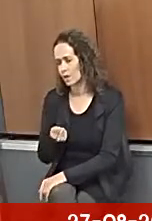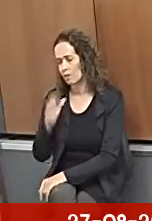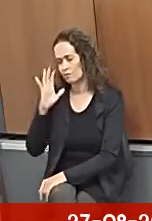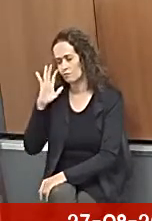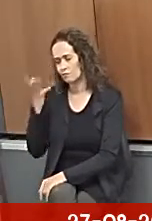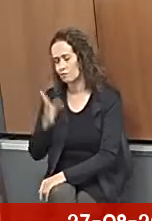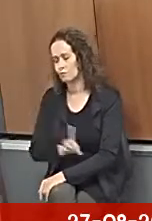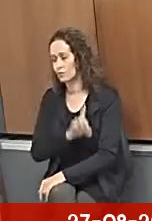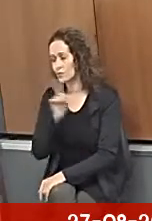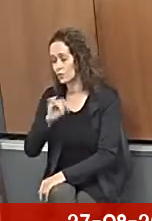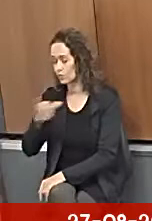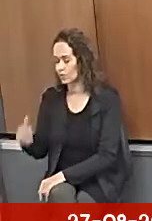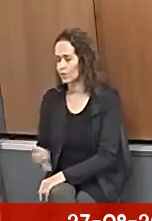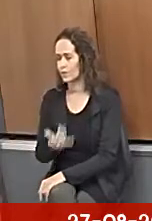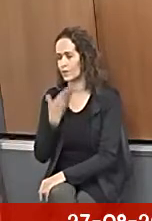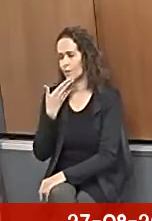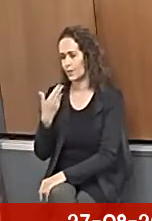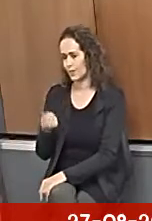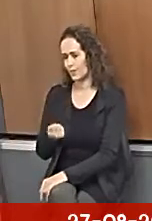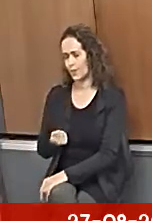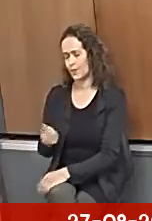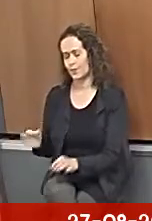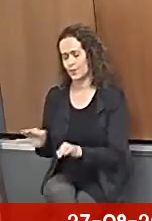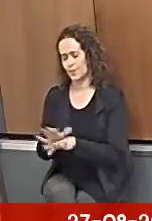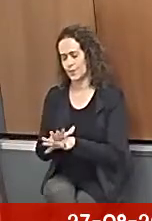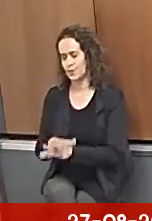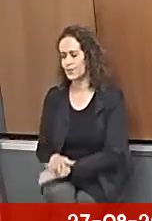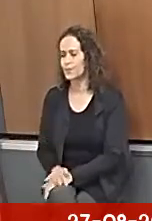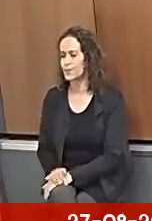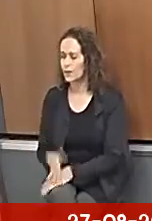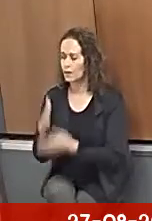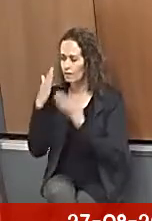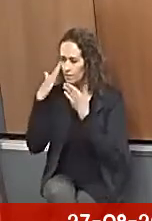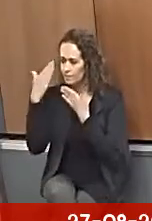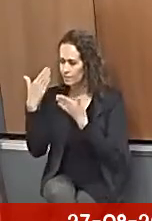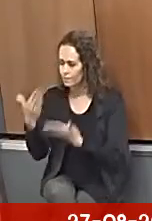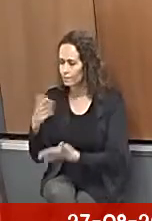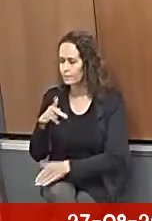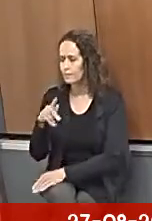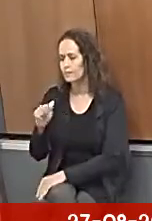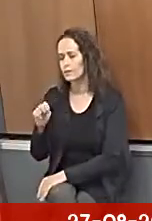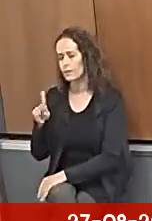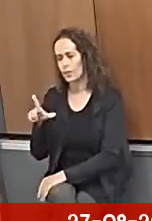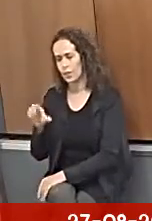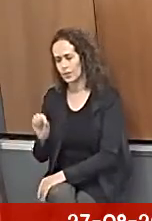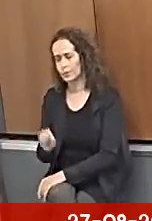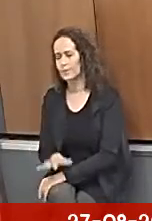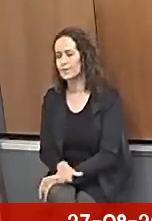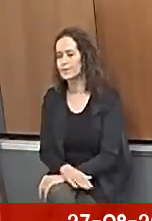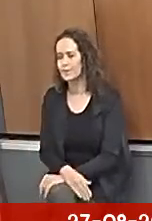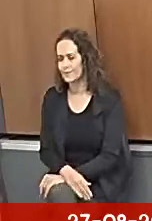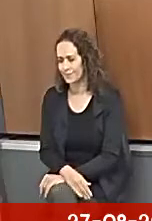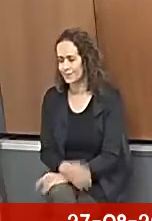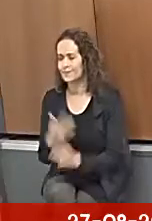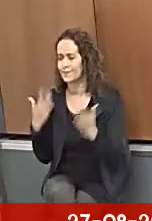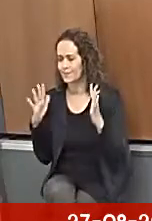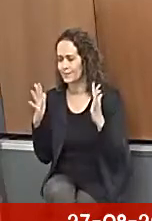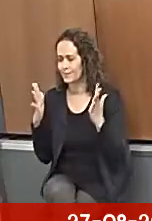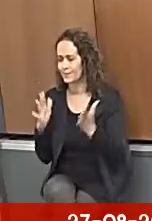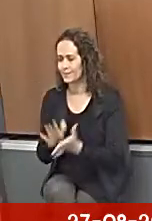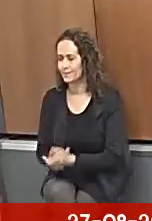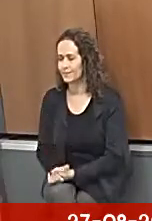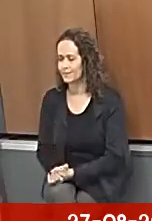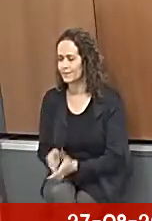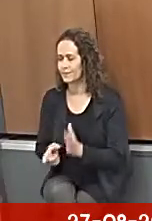dia e aproveitar muito mais o dia é isso obrigado paulo pessoa antes já que fazer a